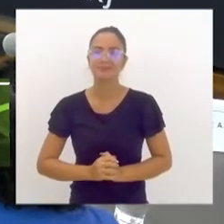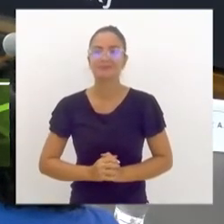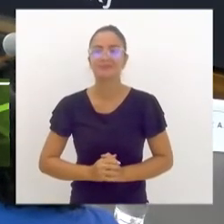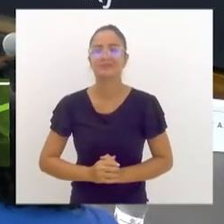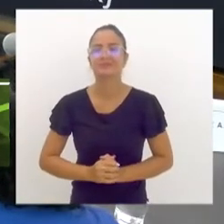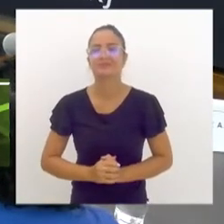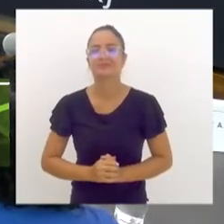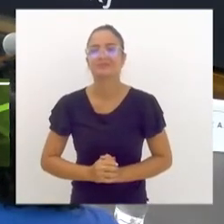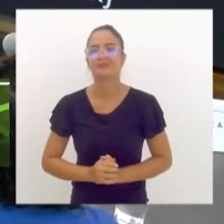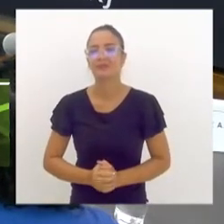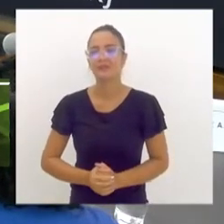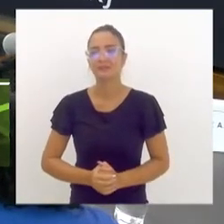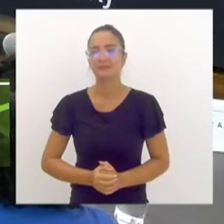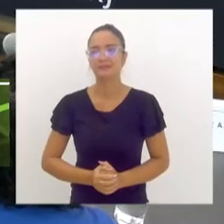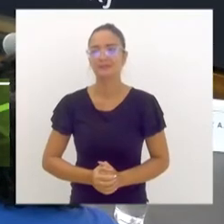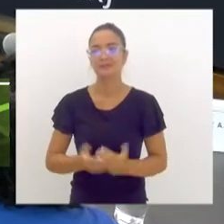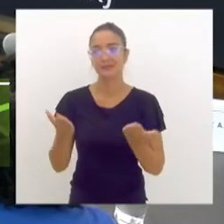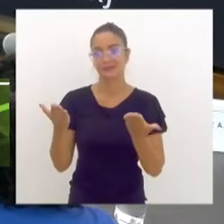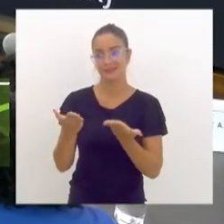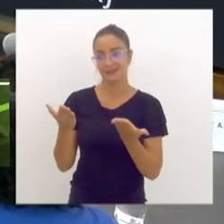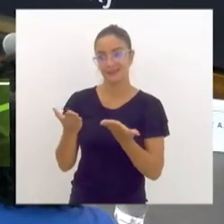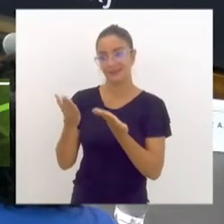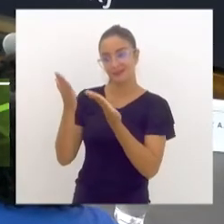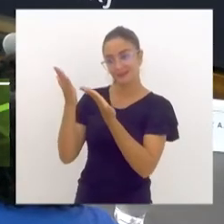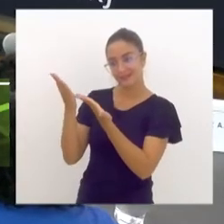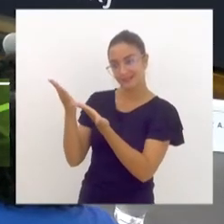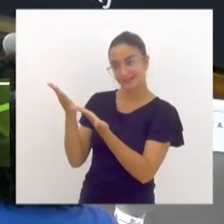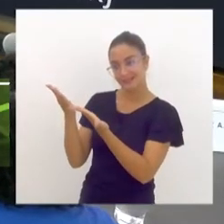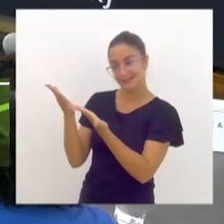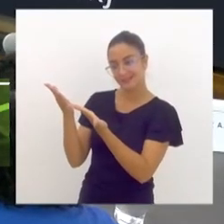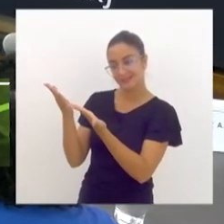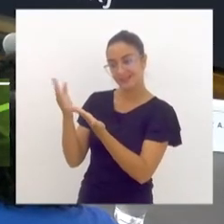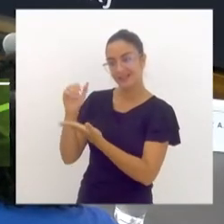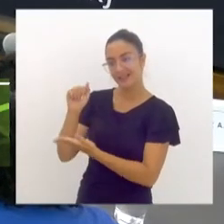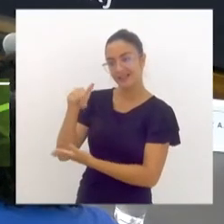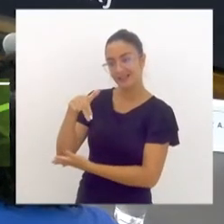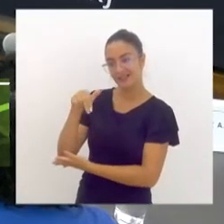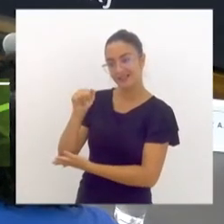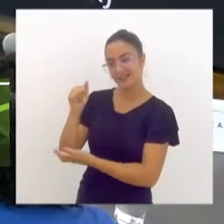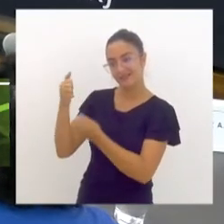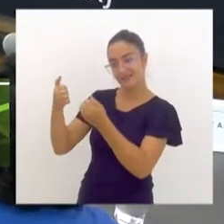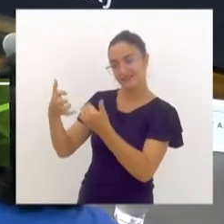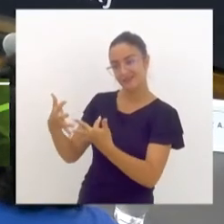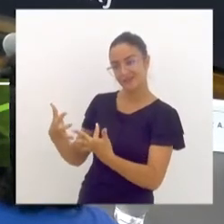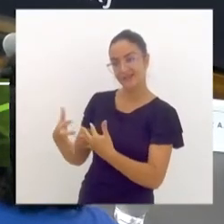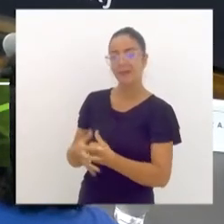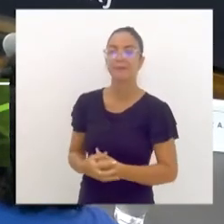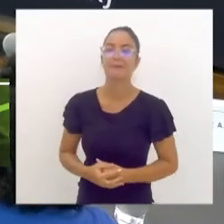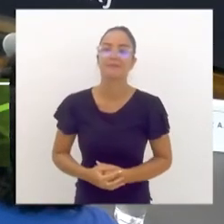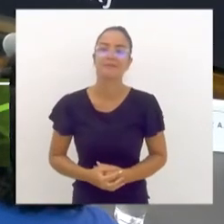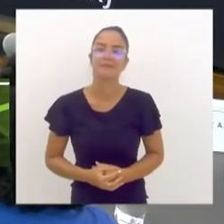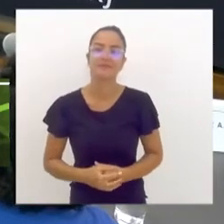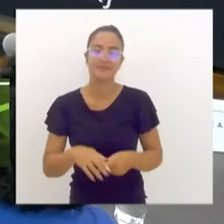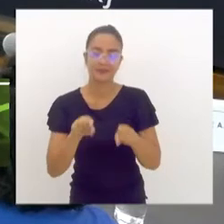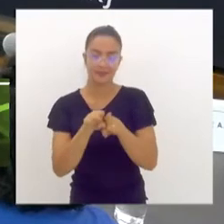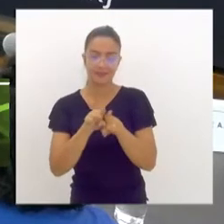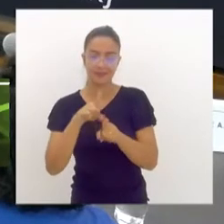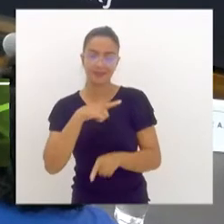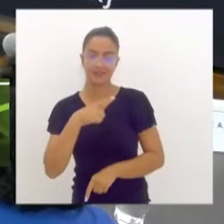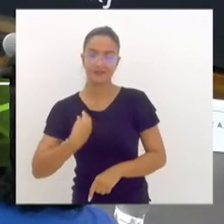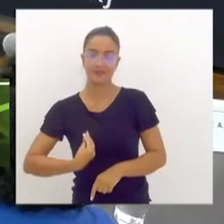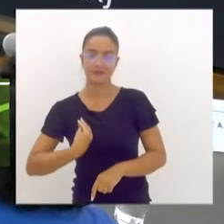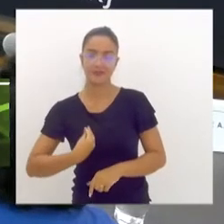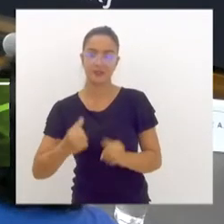Obrigada. E agora, então, passo a palavra para a conselheira Ana Karina Bremer. Mas antes, só registrar também a presença aqui conosco